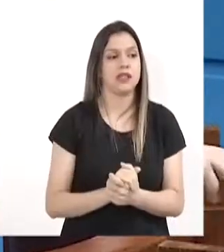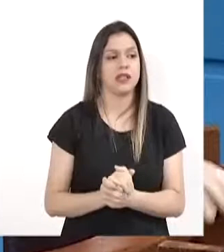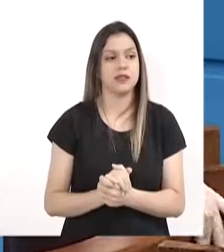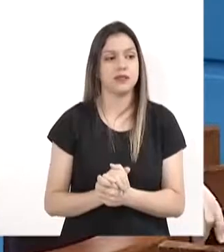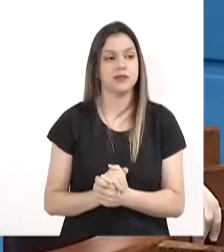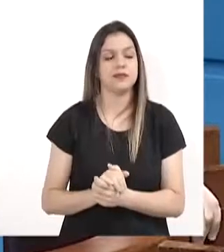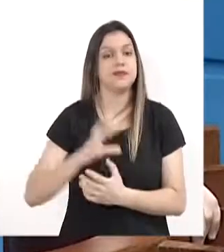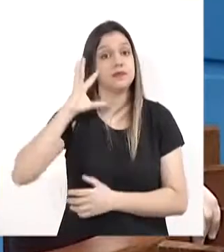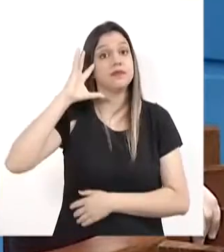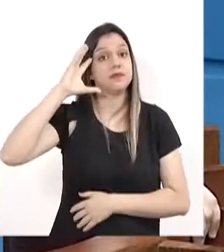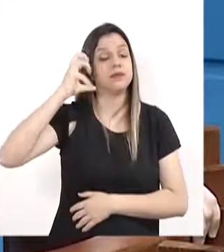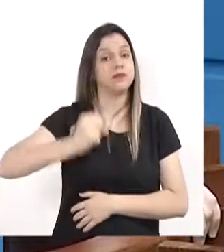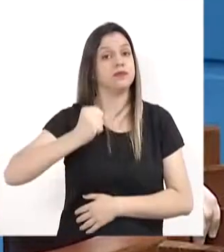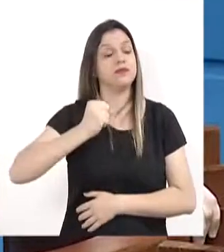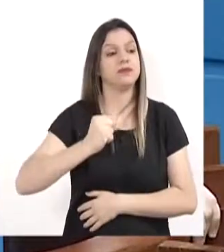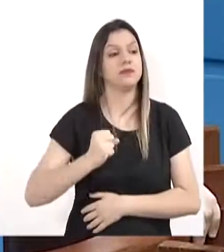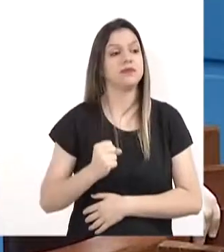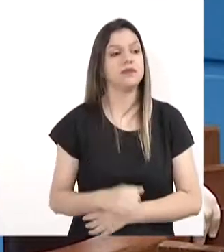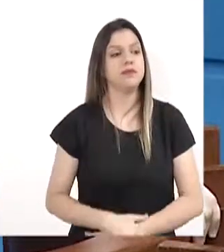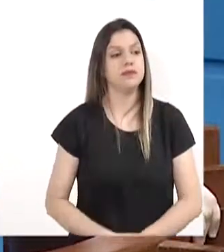suas decisões,